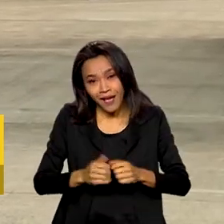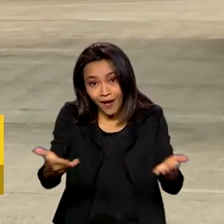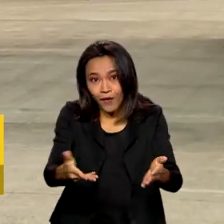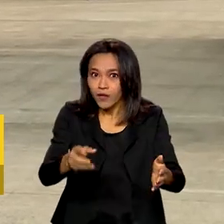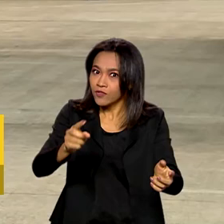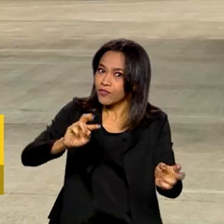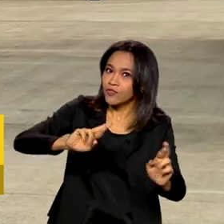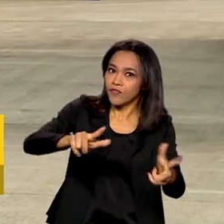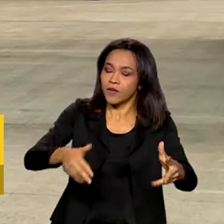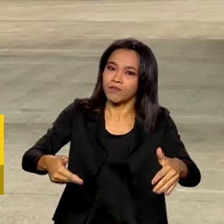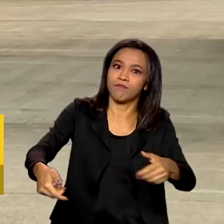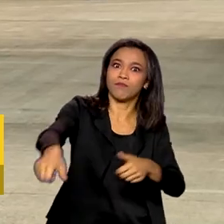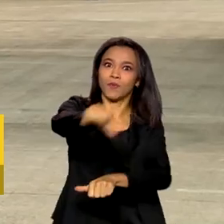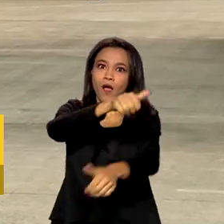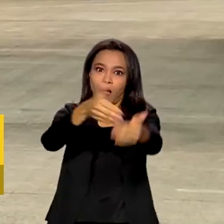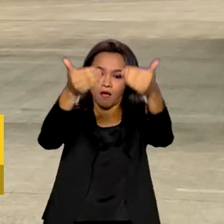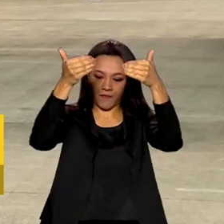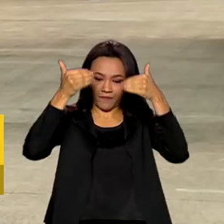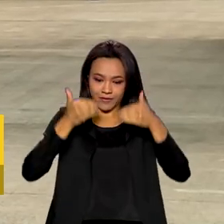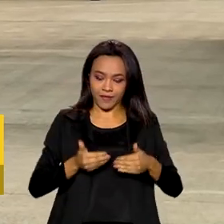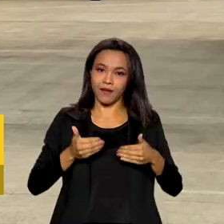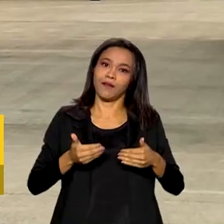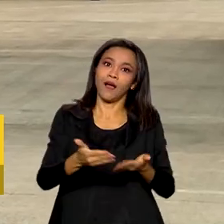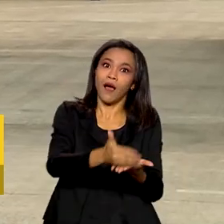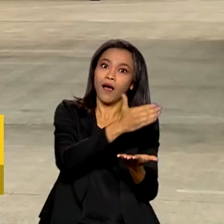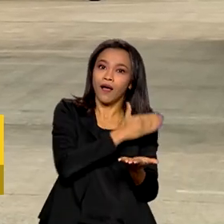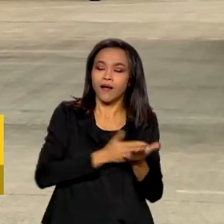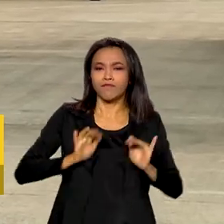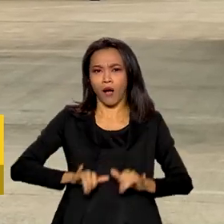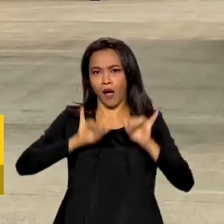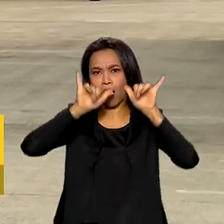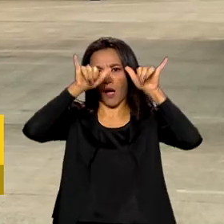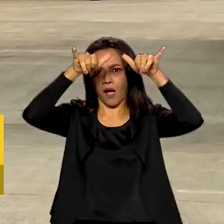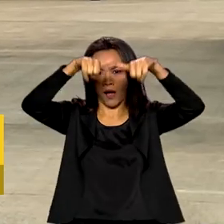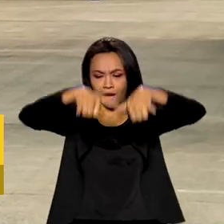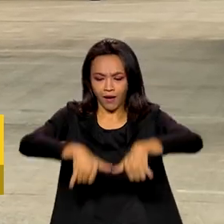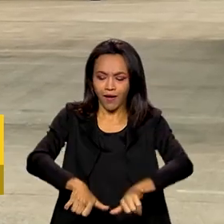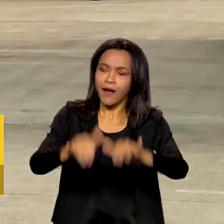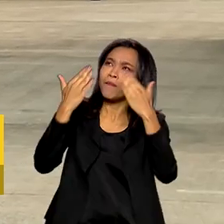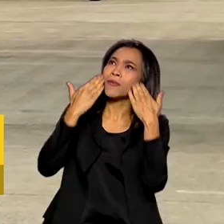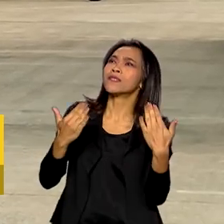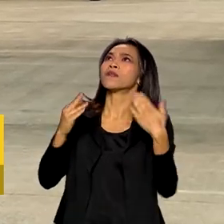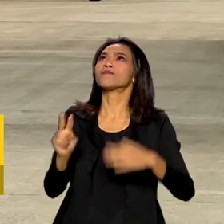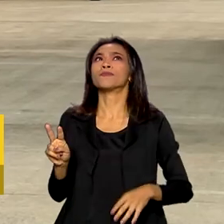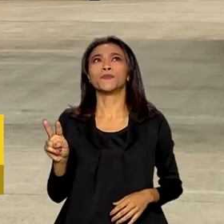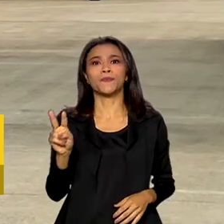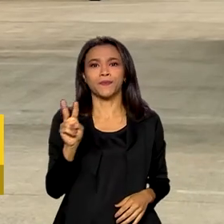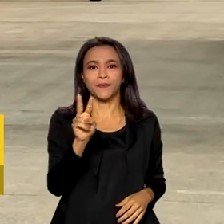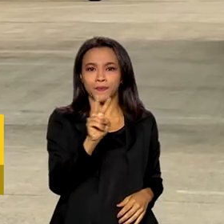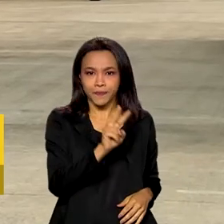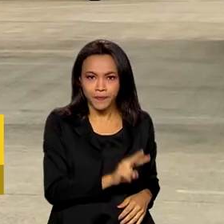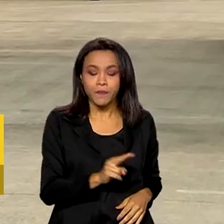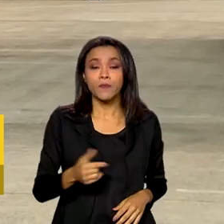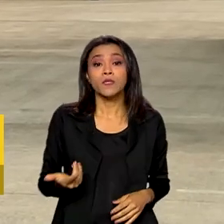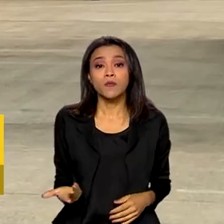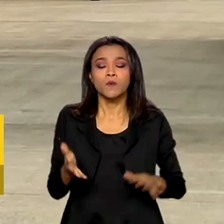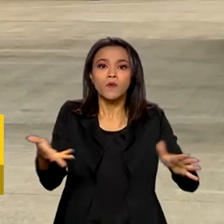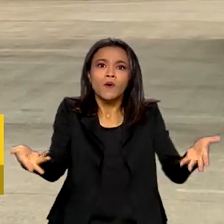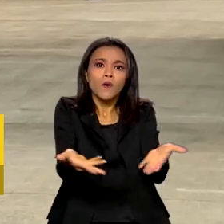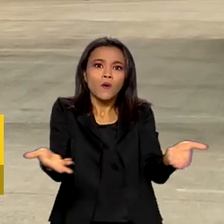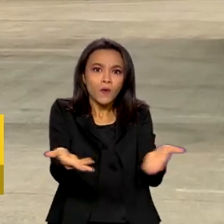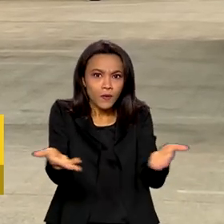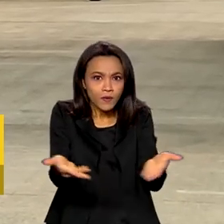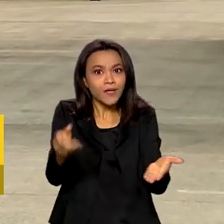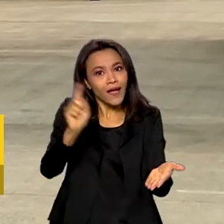diferente e as demonstrações aéreas vão acontecer logo no início da festa. Além disso, hoje promete ser